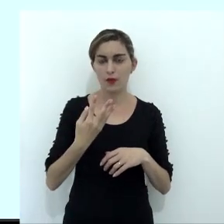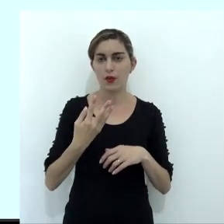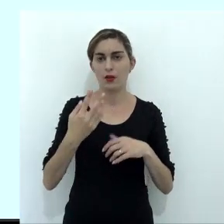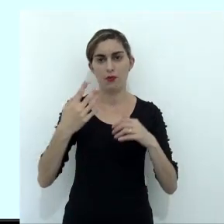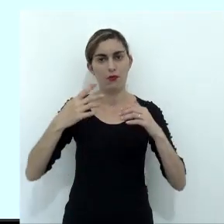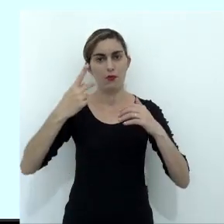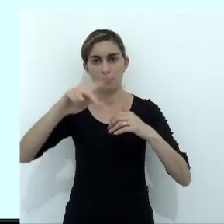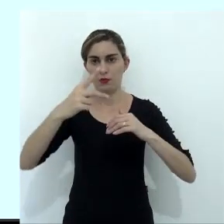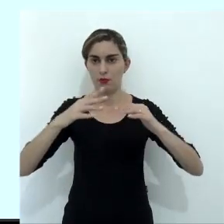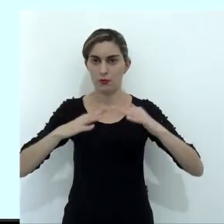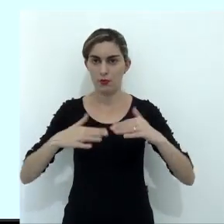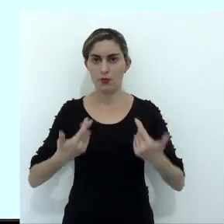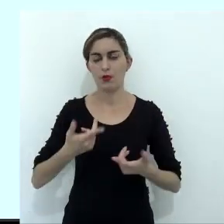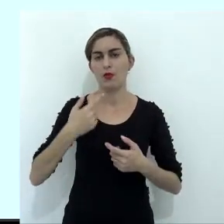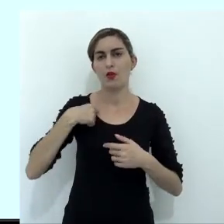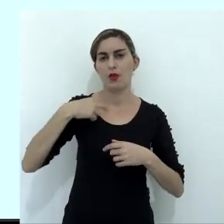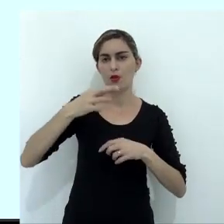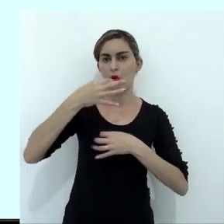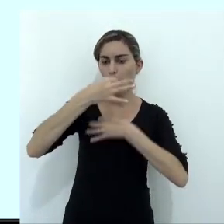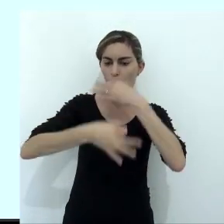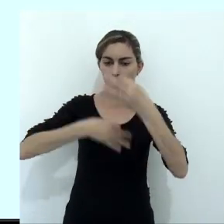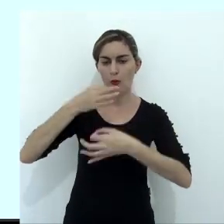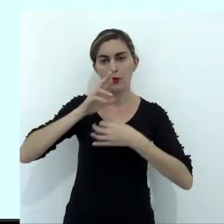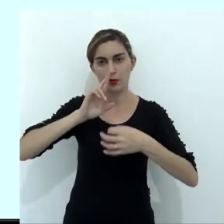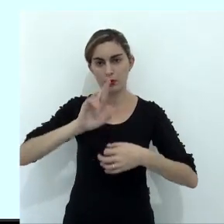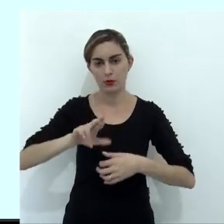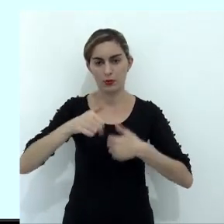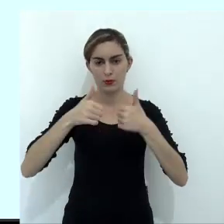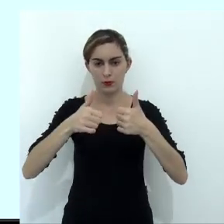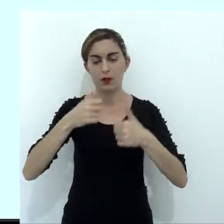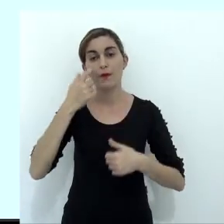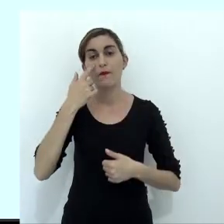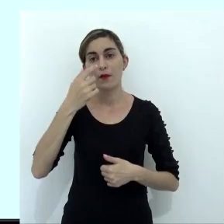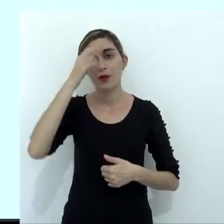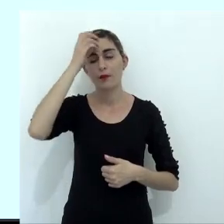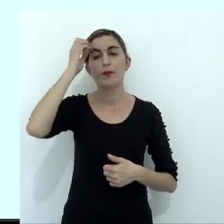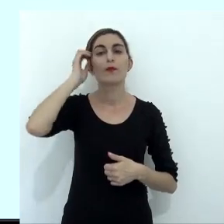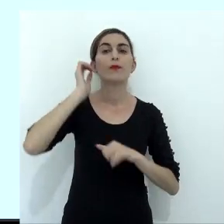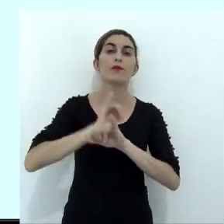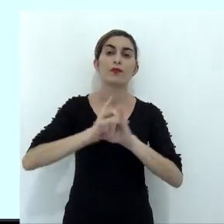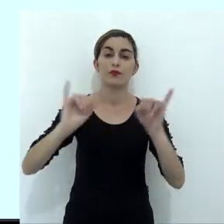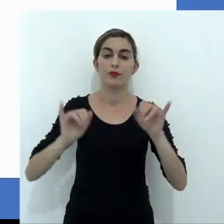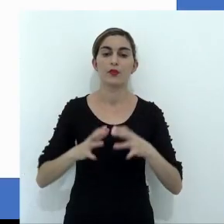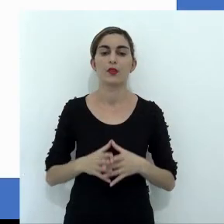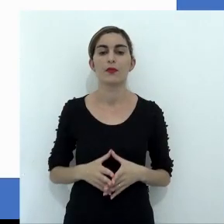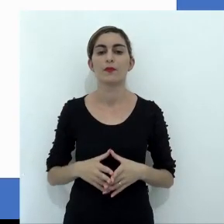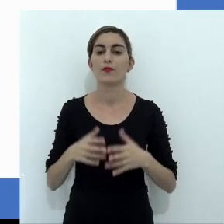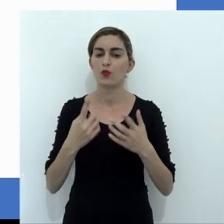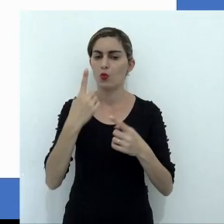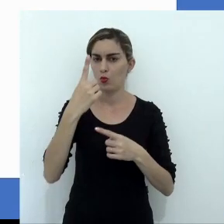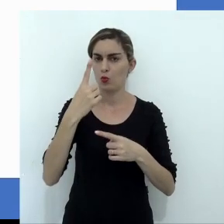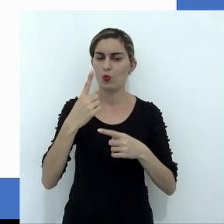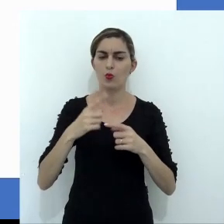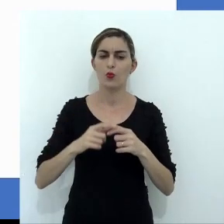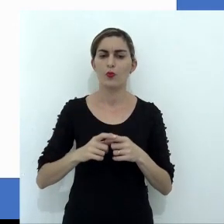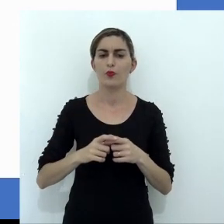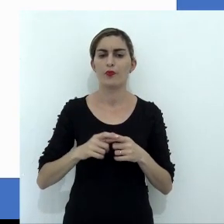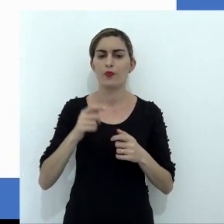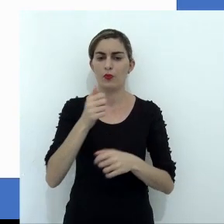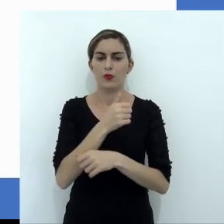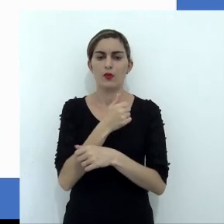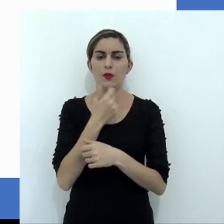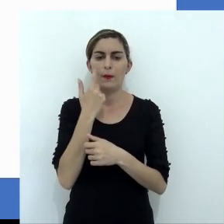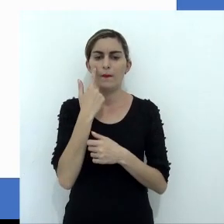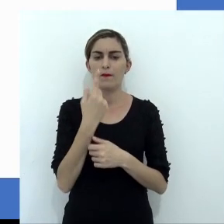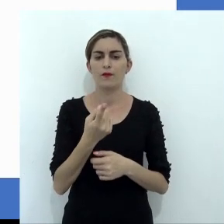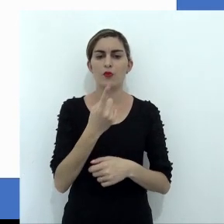esse probleminha aí, vão deixar aí nos comentários o resultado, beleza? Olha o que diz o enunciado do probleminha aqui, ó. Uma das turmas do 6º